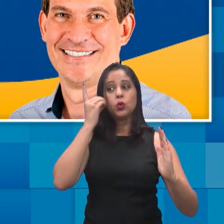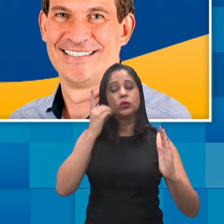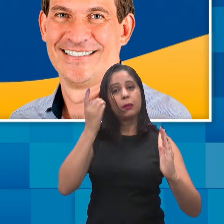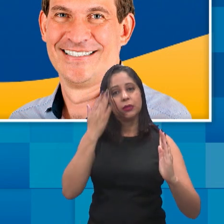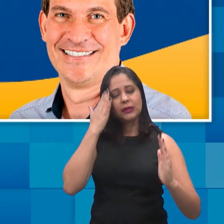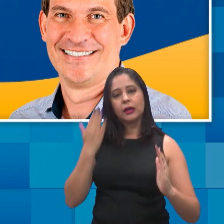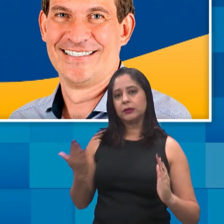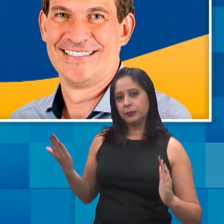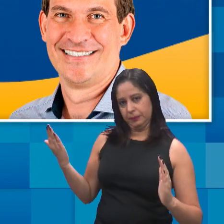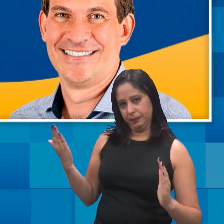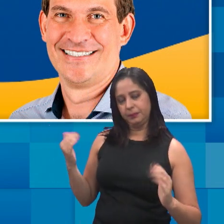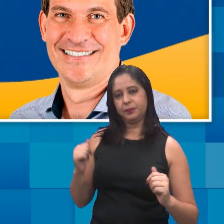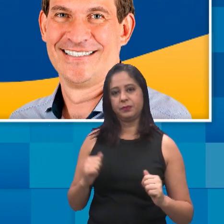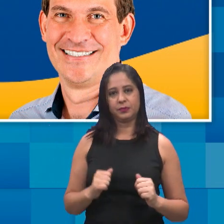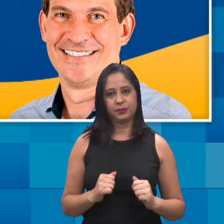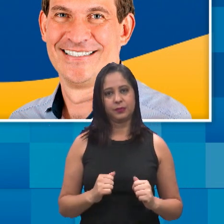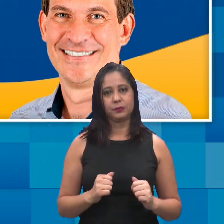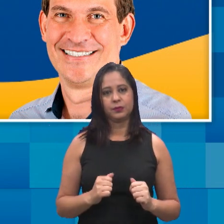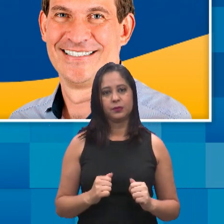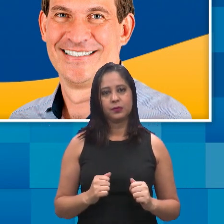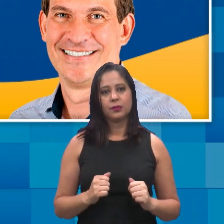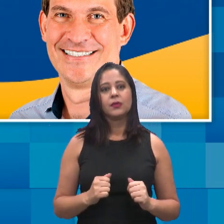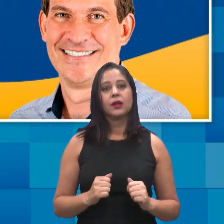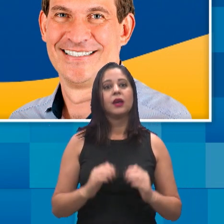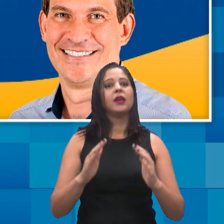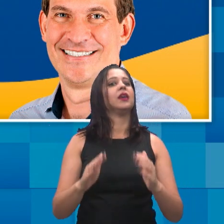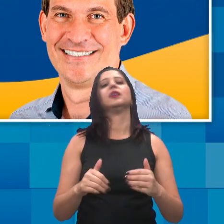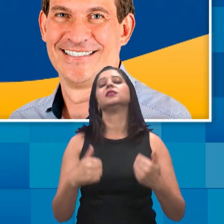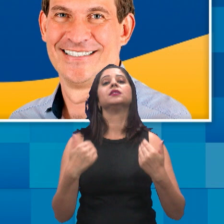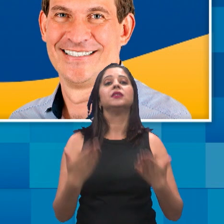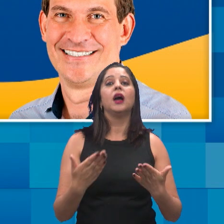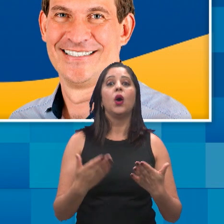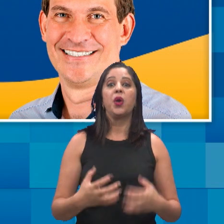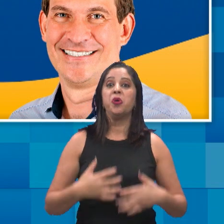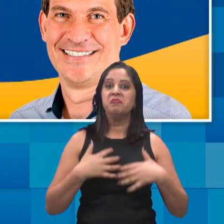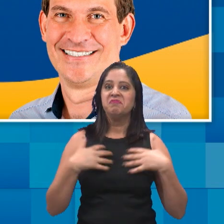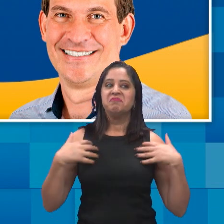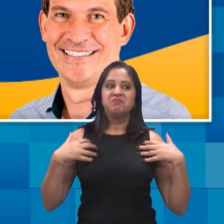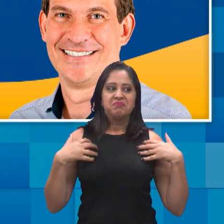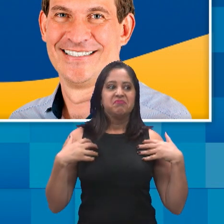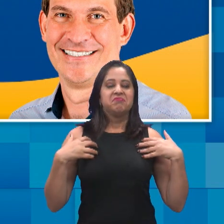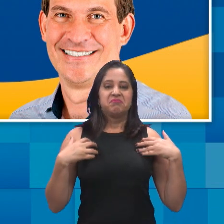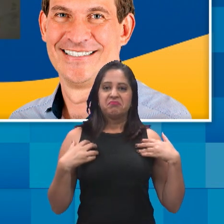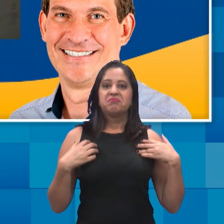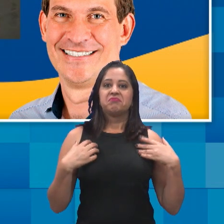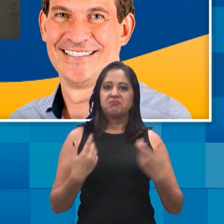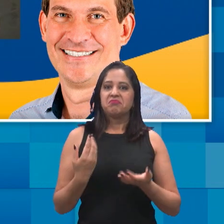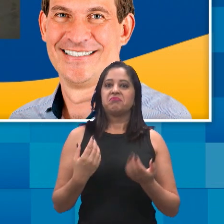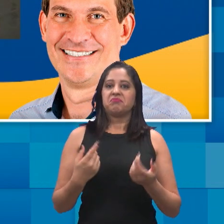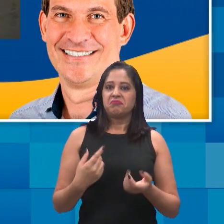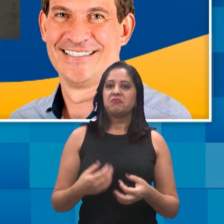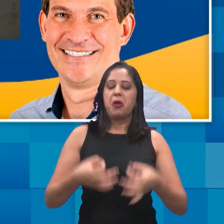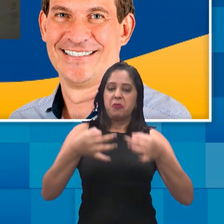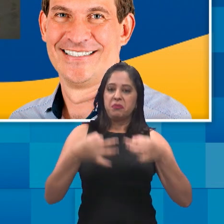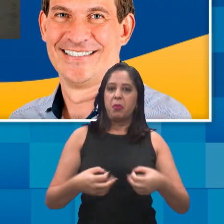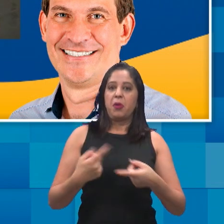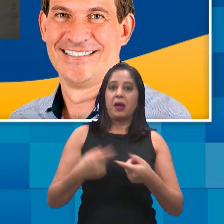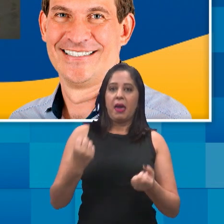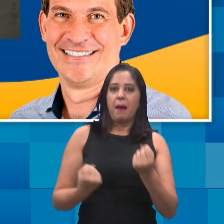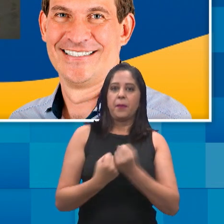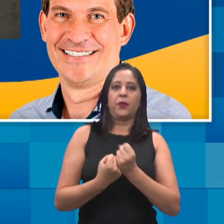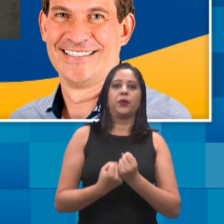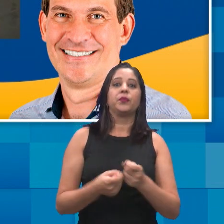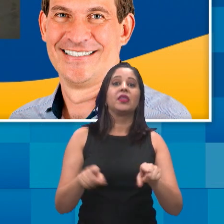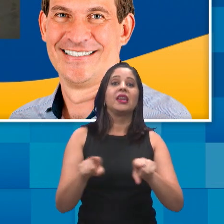do deputado Paulo Alexandre. Então, saímos de lá muito satisfeitos com esse apoio firmado com o GAC. E